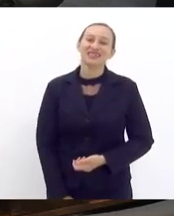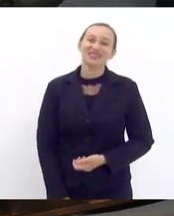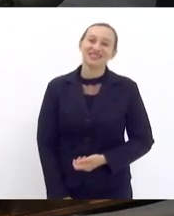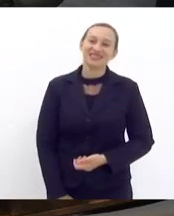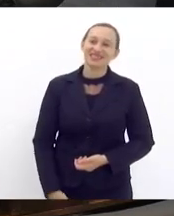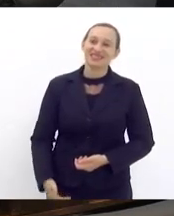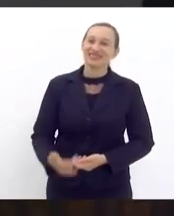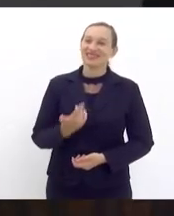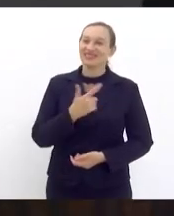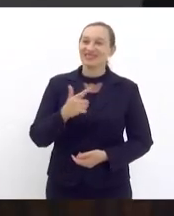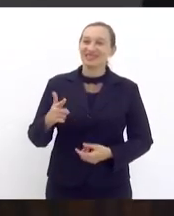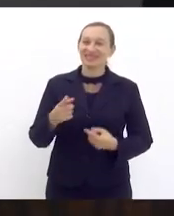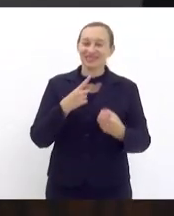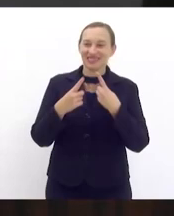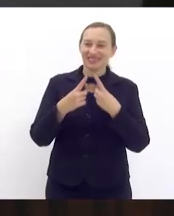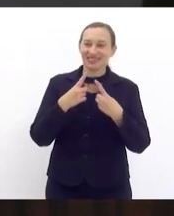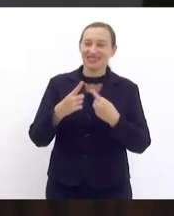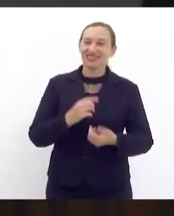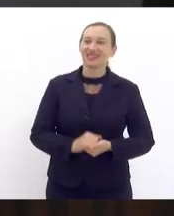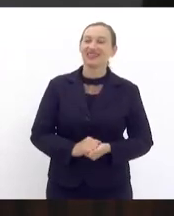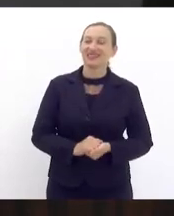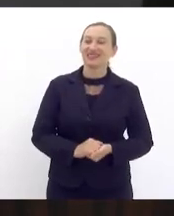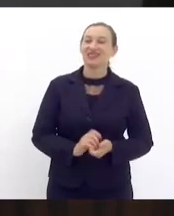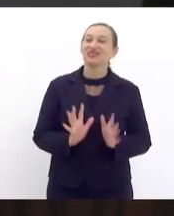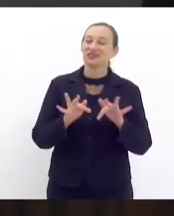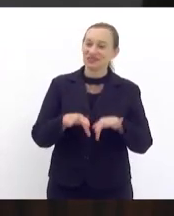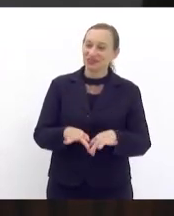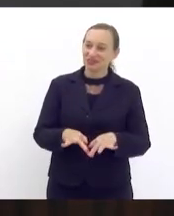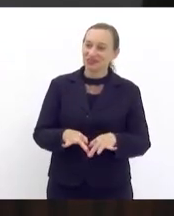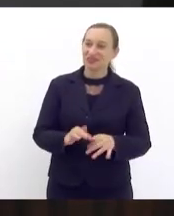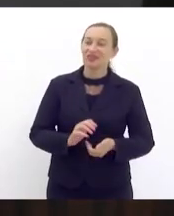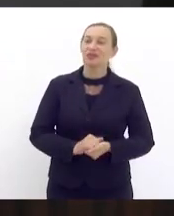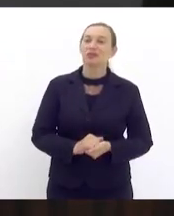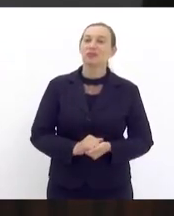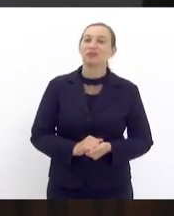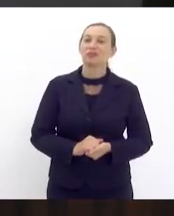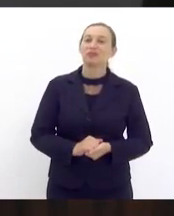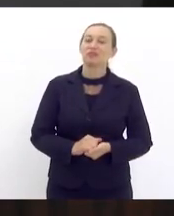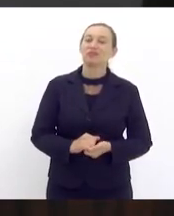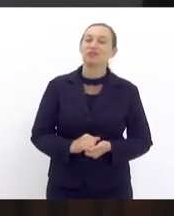mais querer discutir encerrado discussão